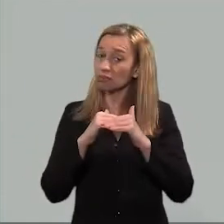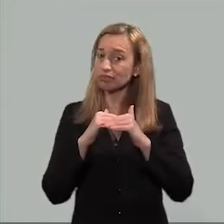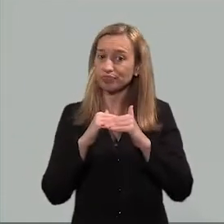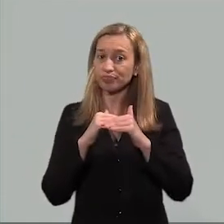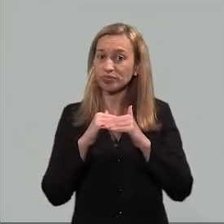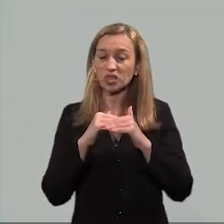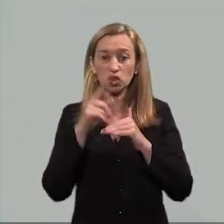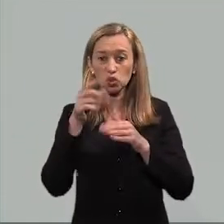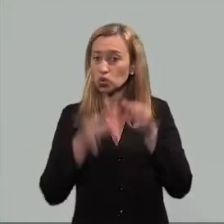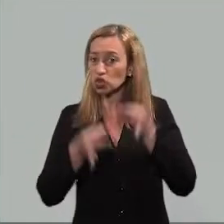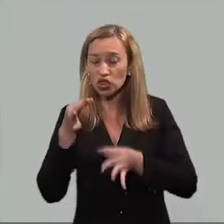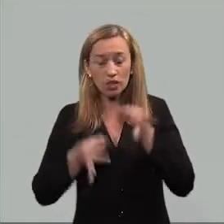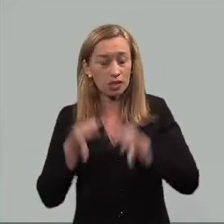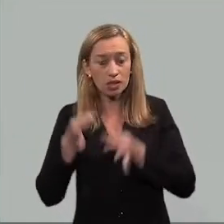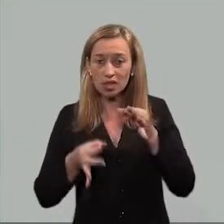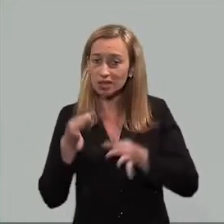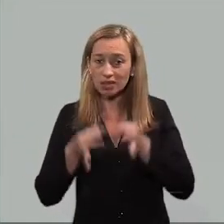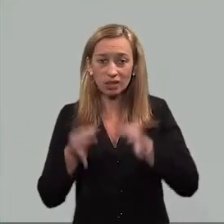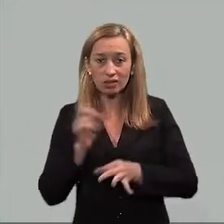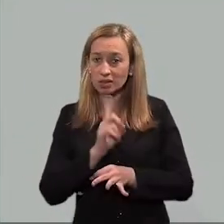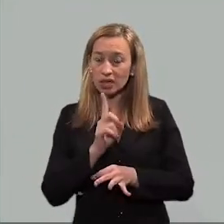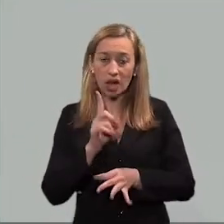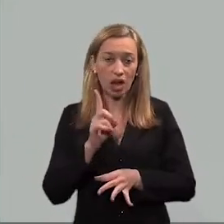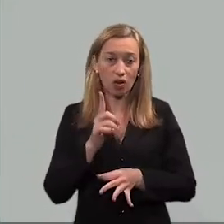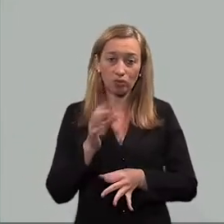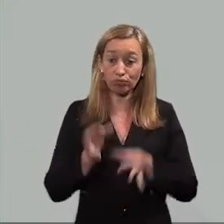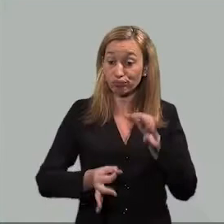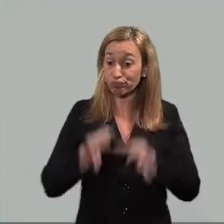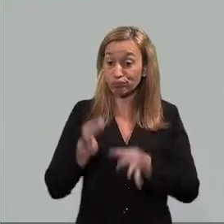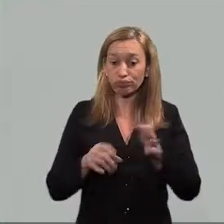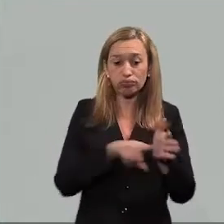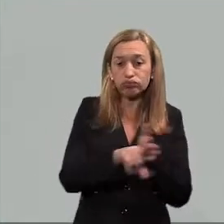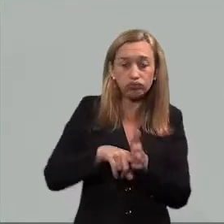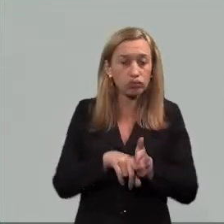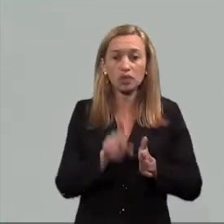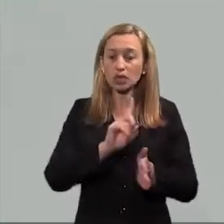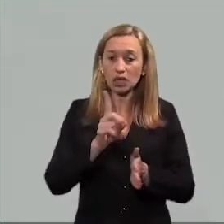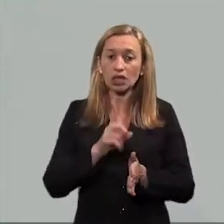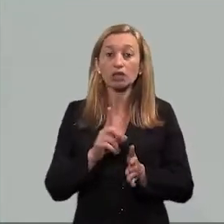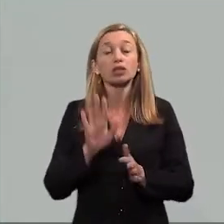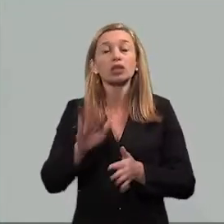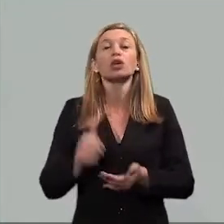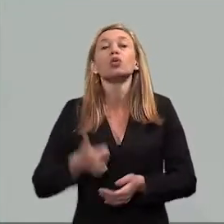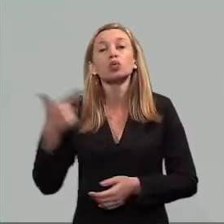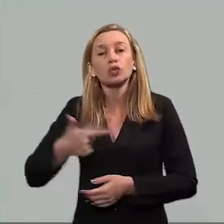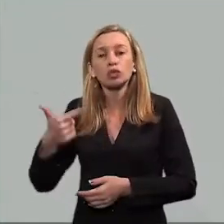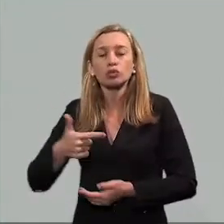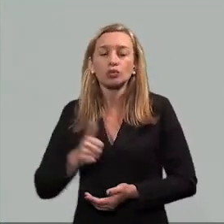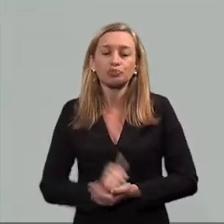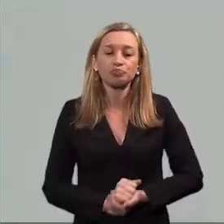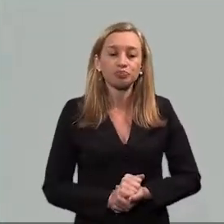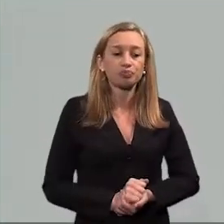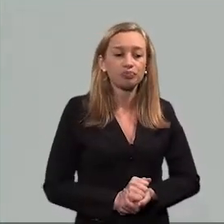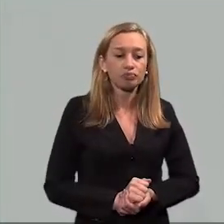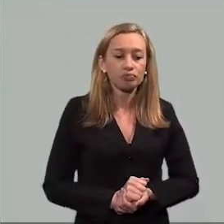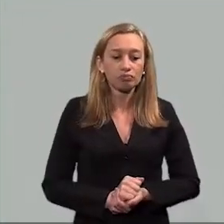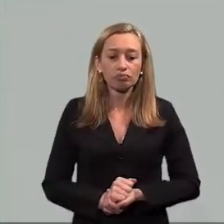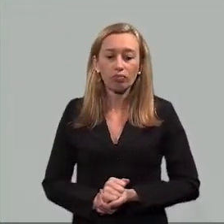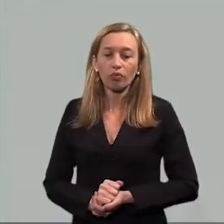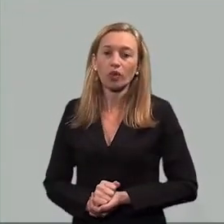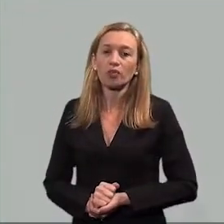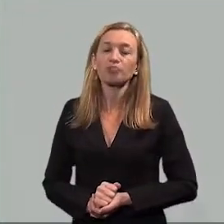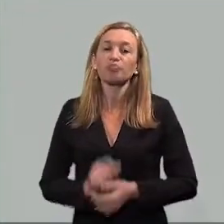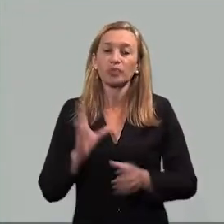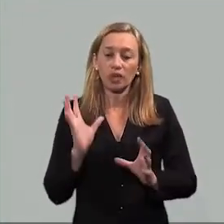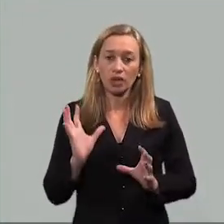não necessariamente você está fazendo justiça do ponto de vista tributário e fiscal. Isso é um primeiro elemento. O segundo é que,